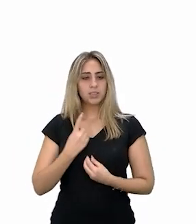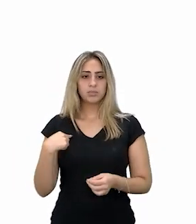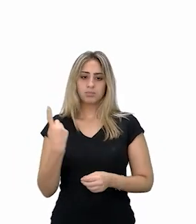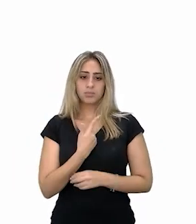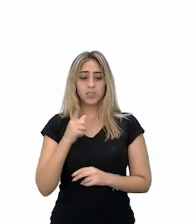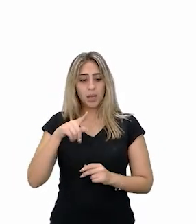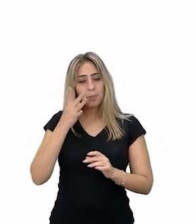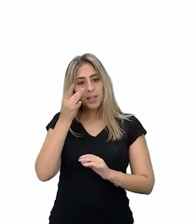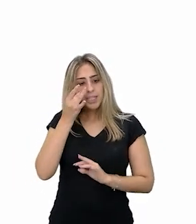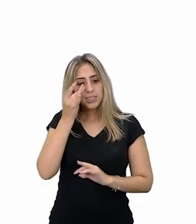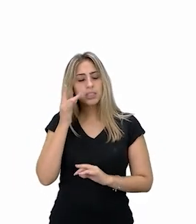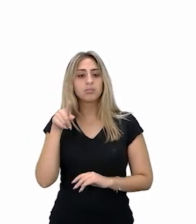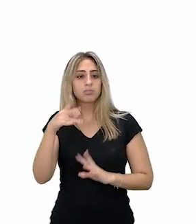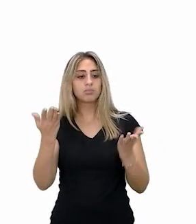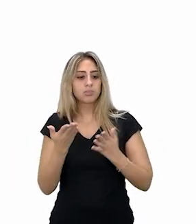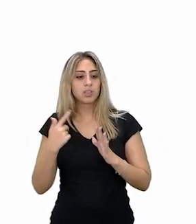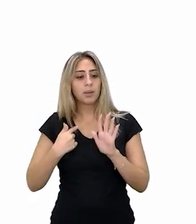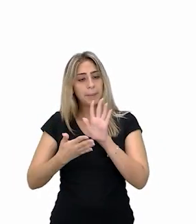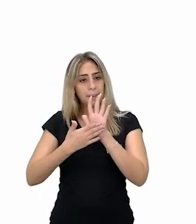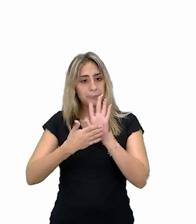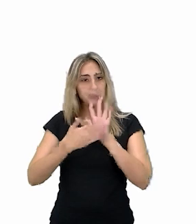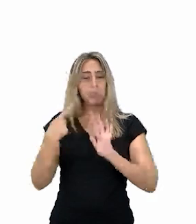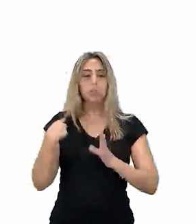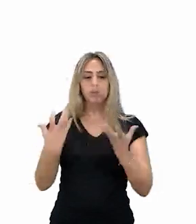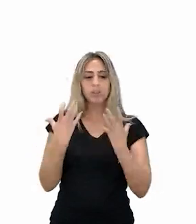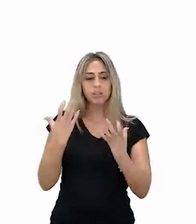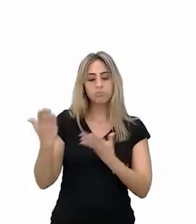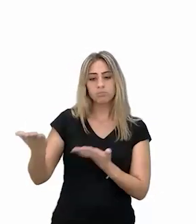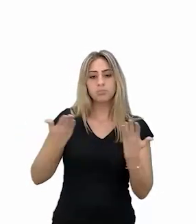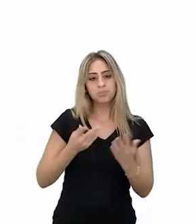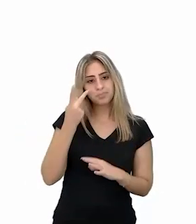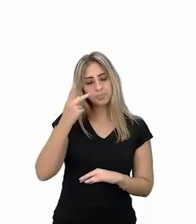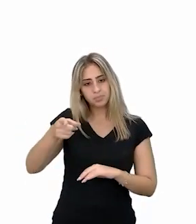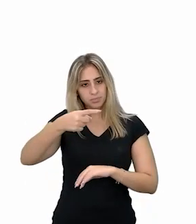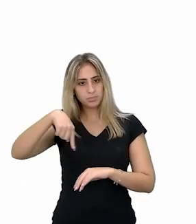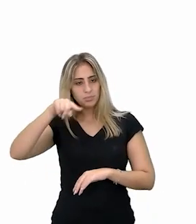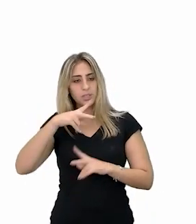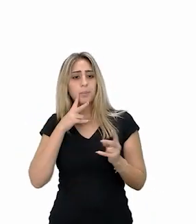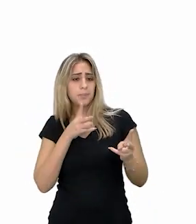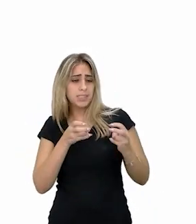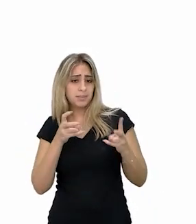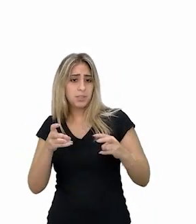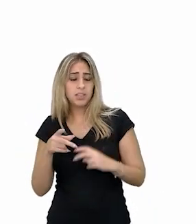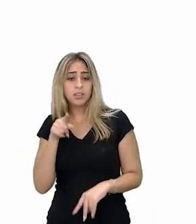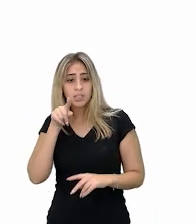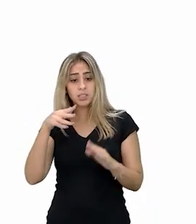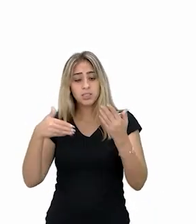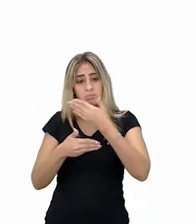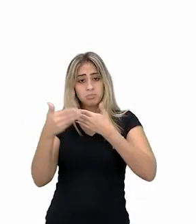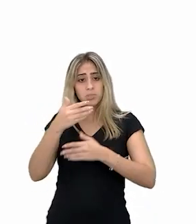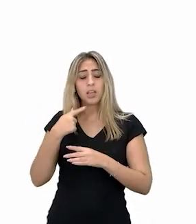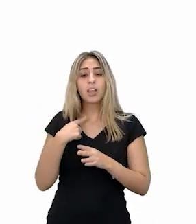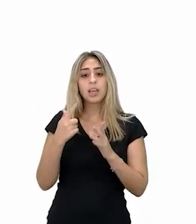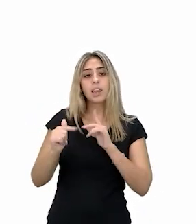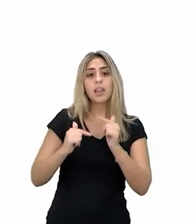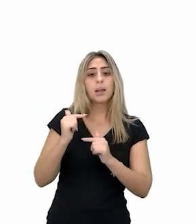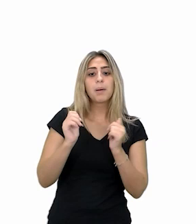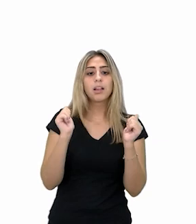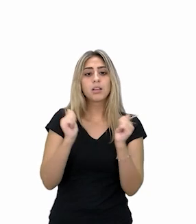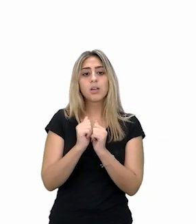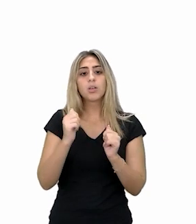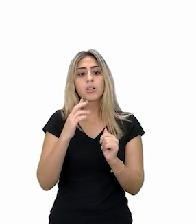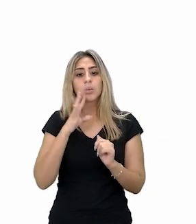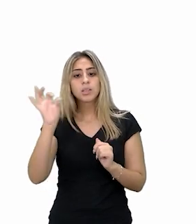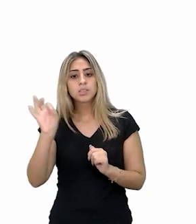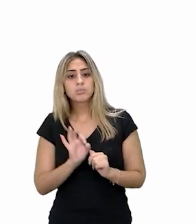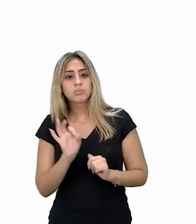estão presentes lá nessa plataforma, eu quis trazer aqui para vocês perceberem esse quadro que trabalha o